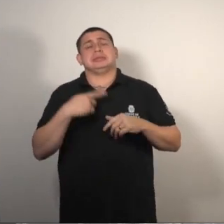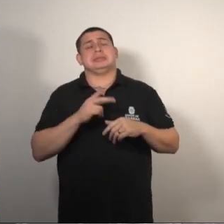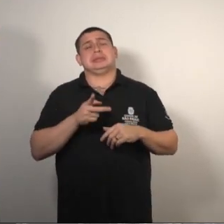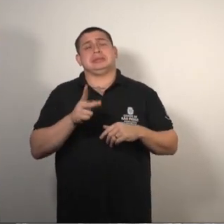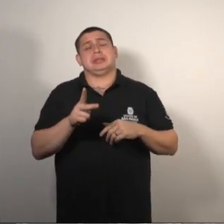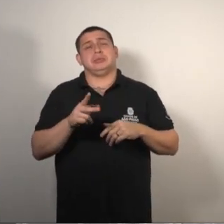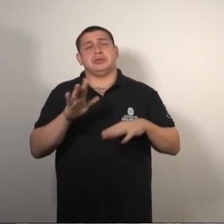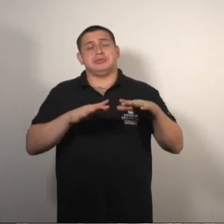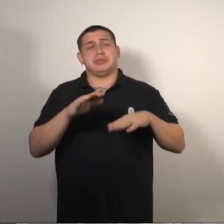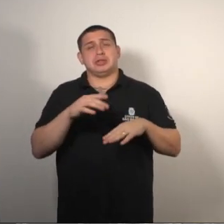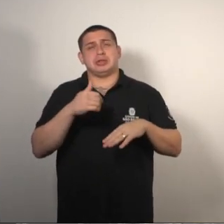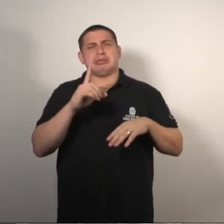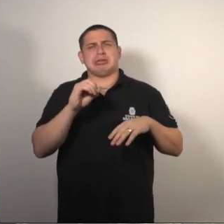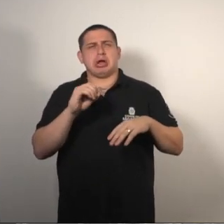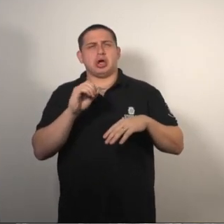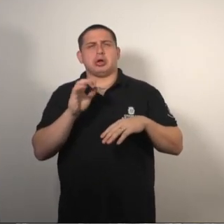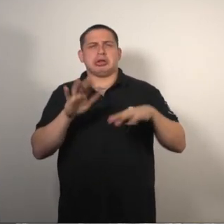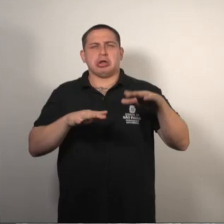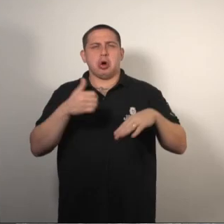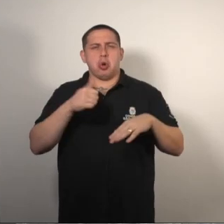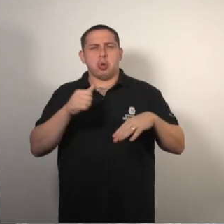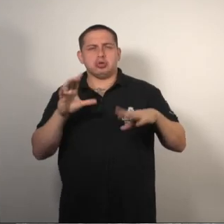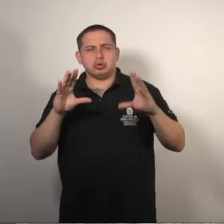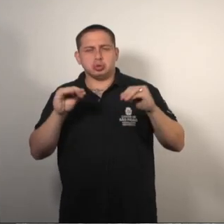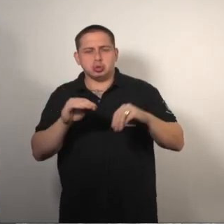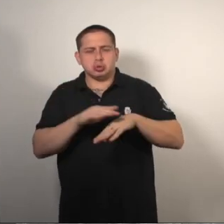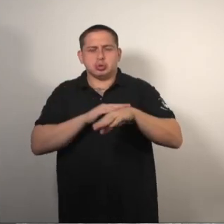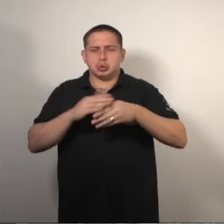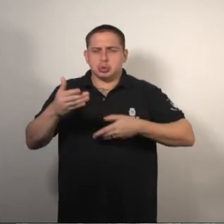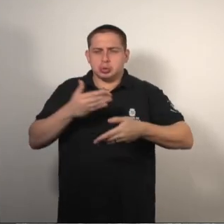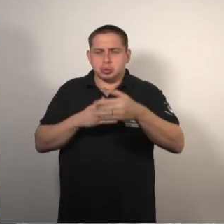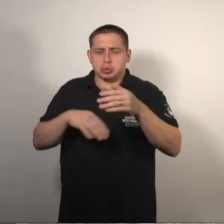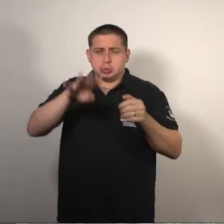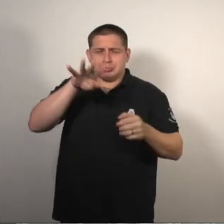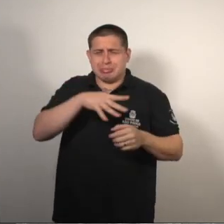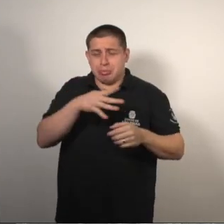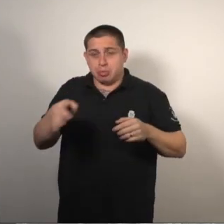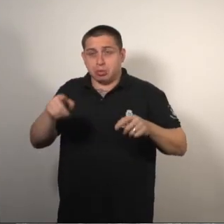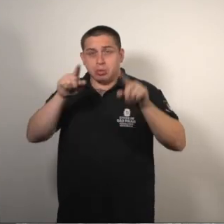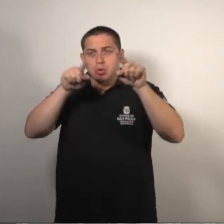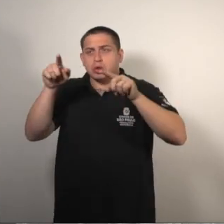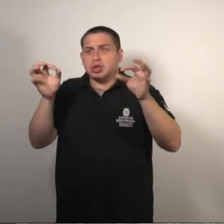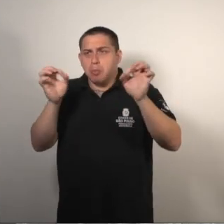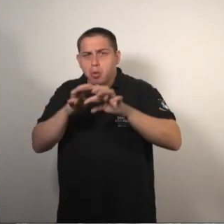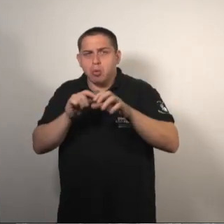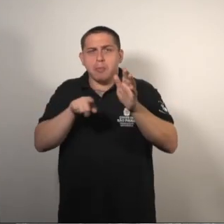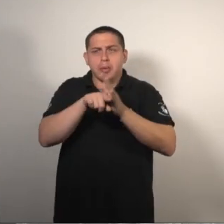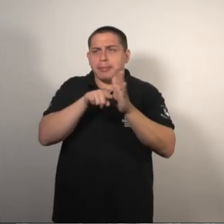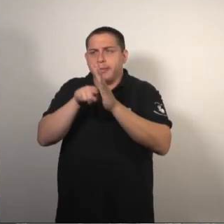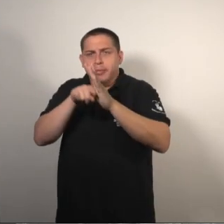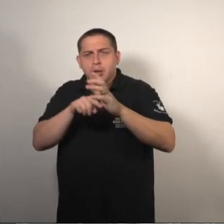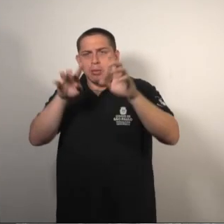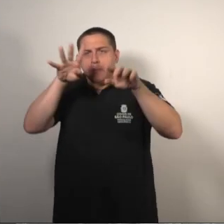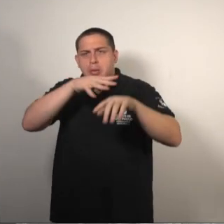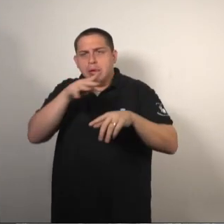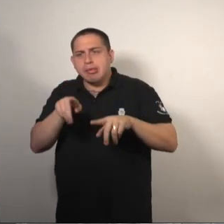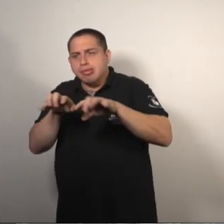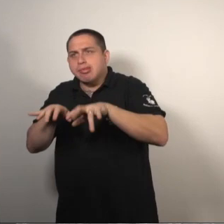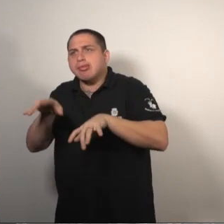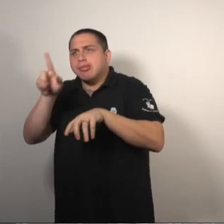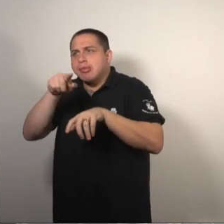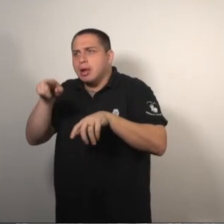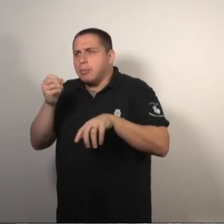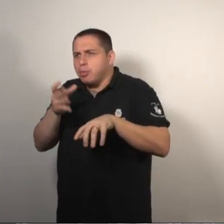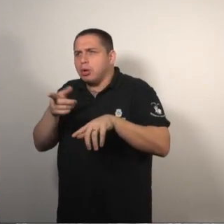9, 10, 11 da noite para poder ficar com aquela planilha enorme para acompanhar a quantidade de obras na cidade. Então, também agradecer aqui. A